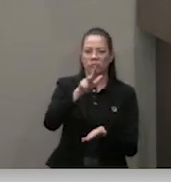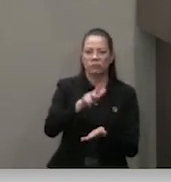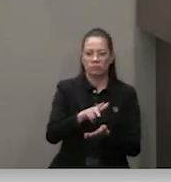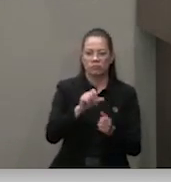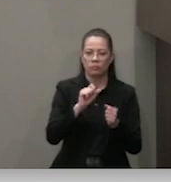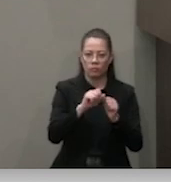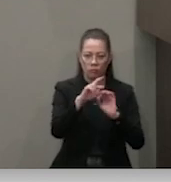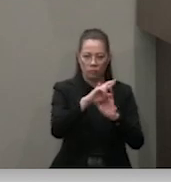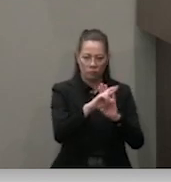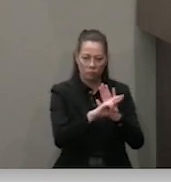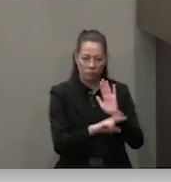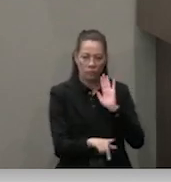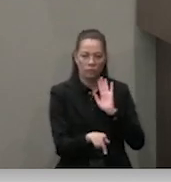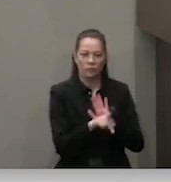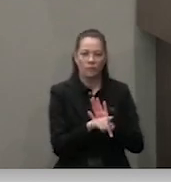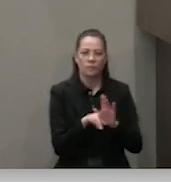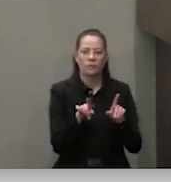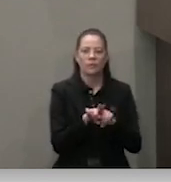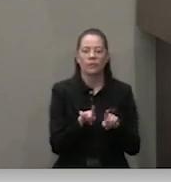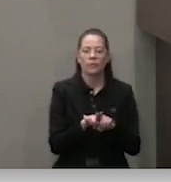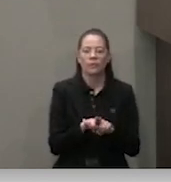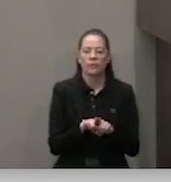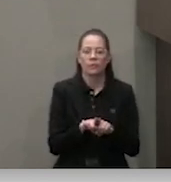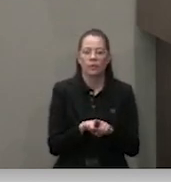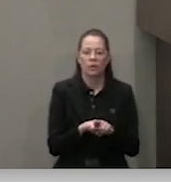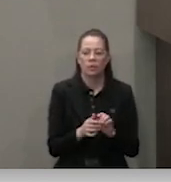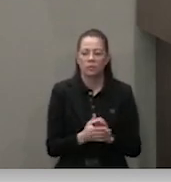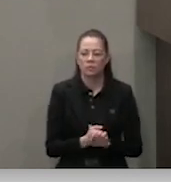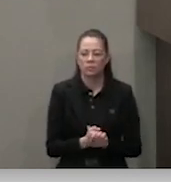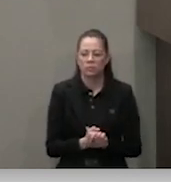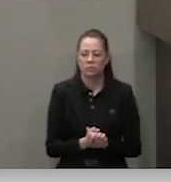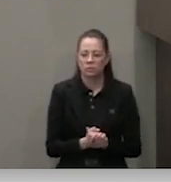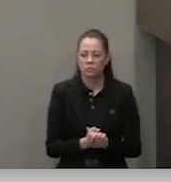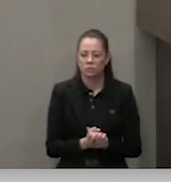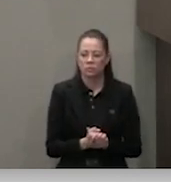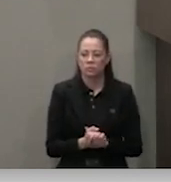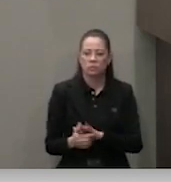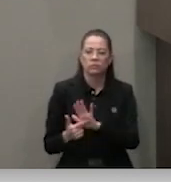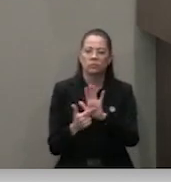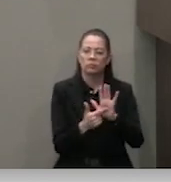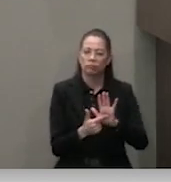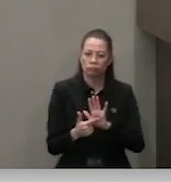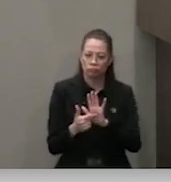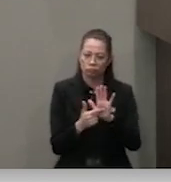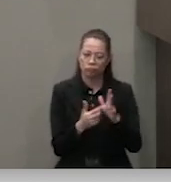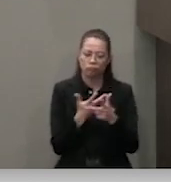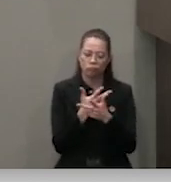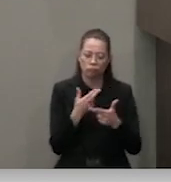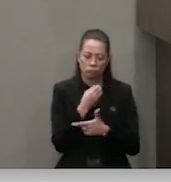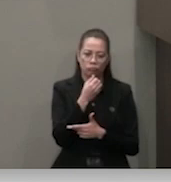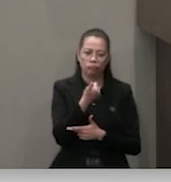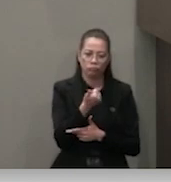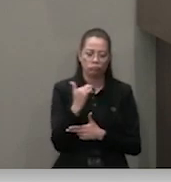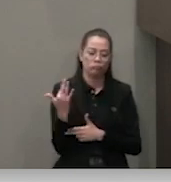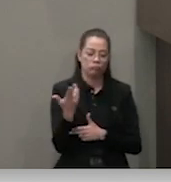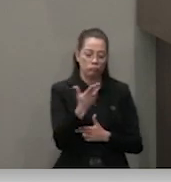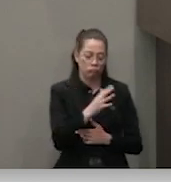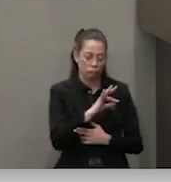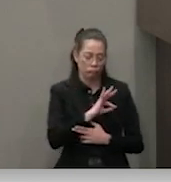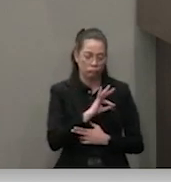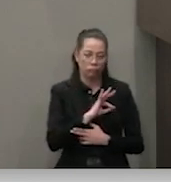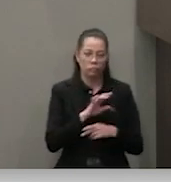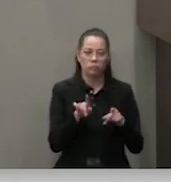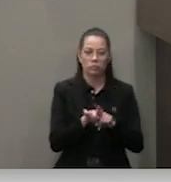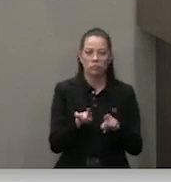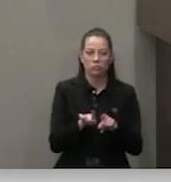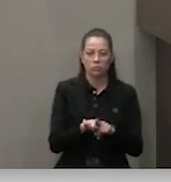sua regulamentação e isso traz muitos benefícios para todas as polícias militares Corpo de